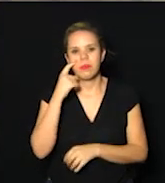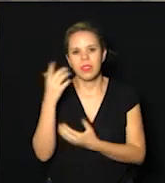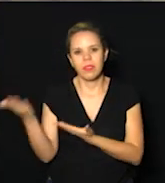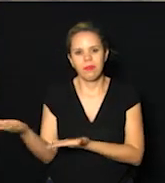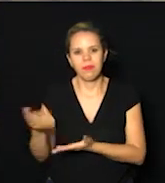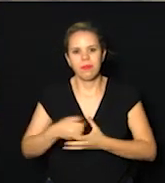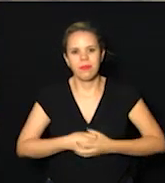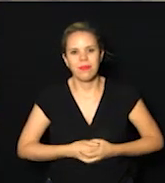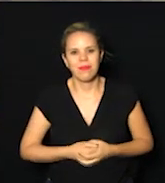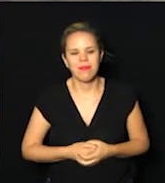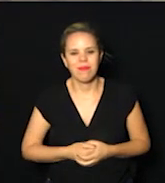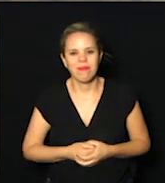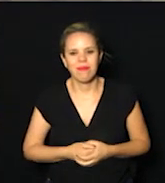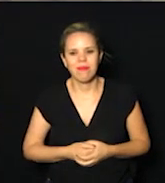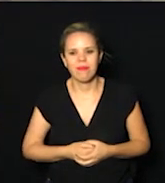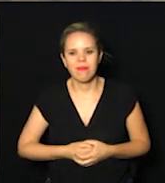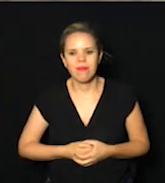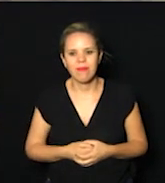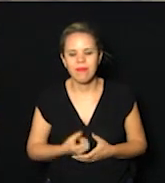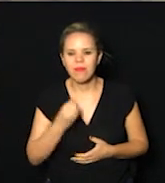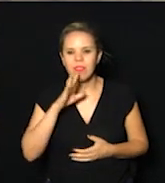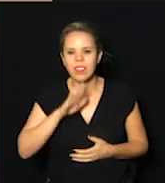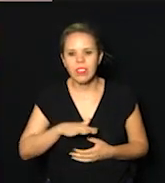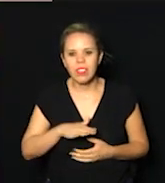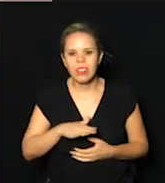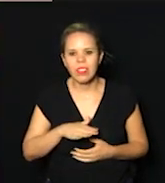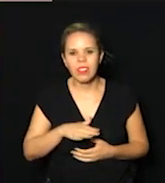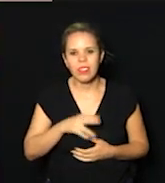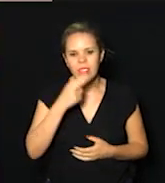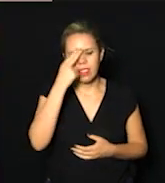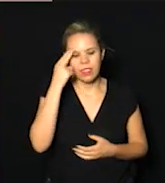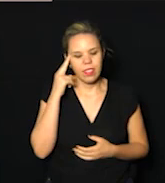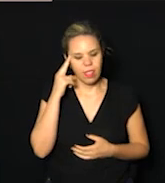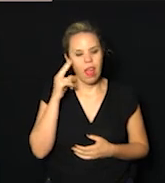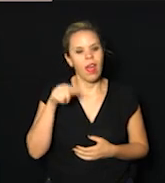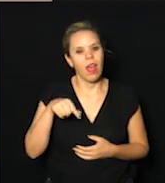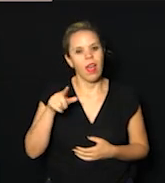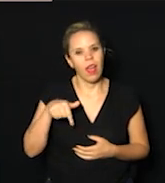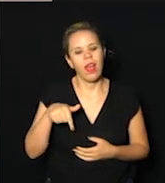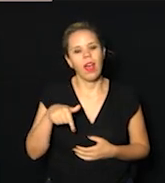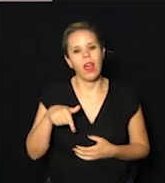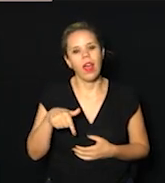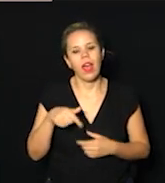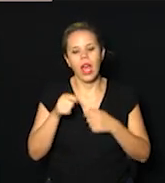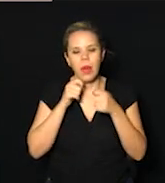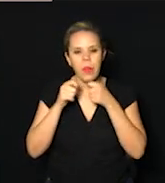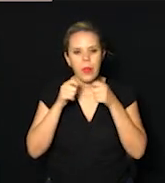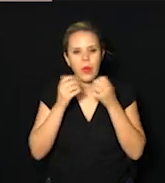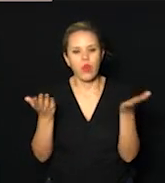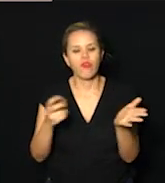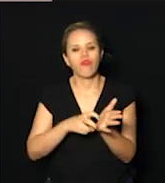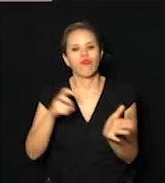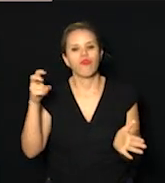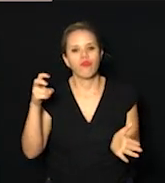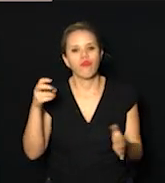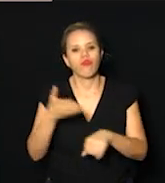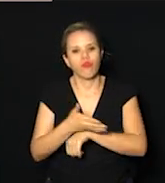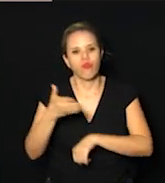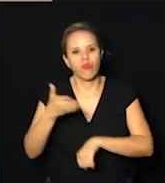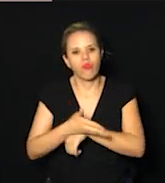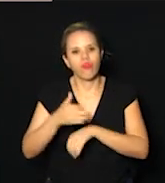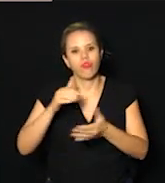Mirna. Boa tarde, mais uma vez, Gabriel. Nessa coletiva de hoje de manhã, em que